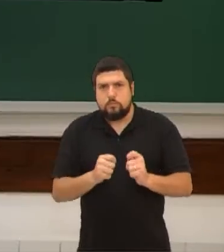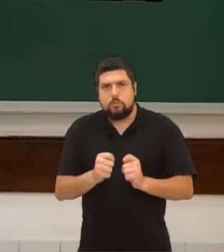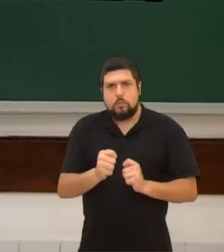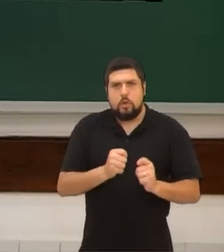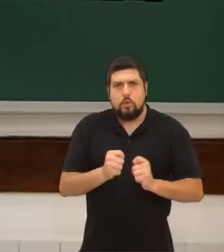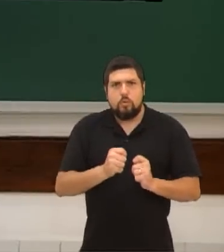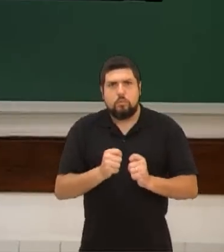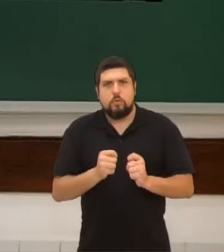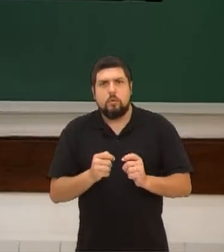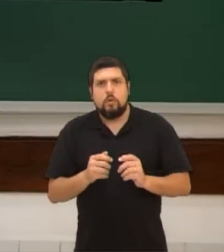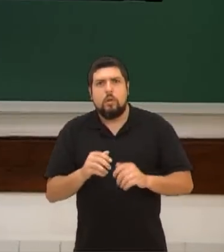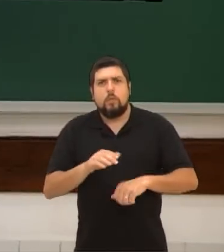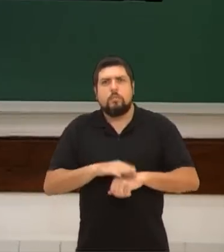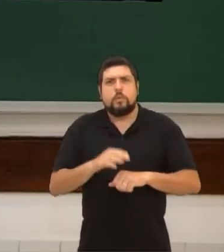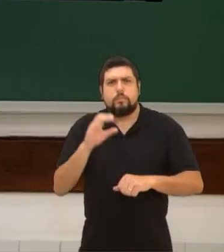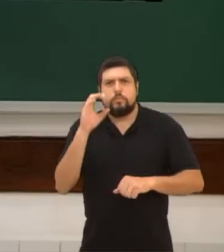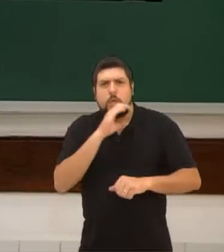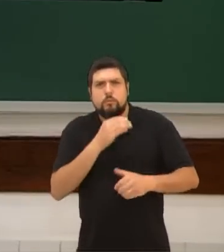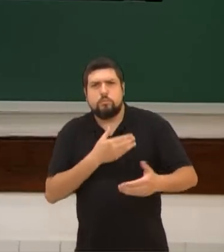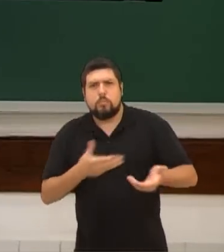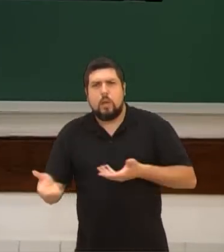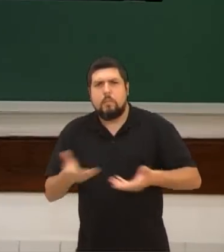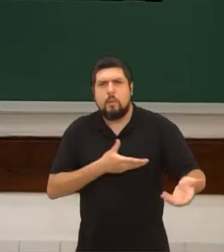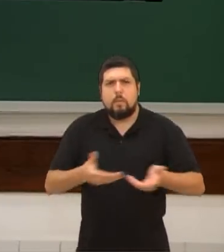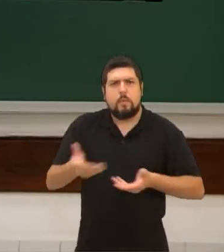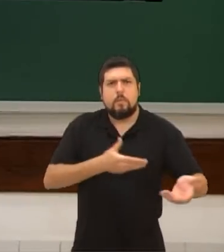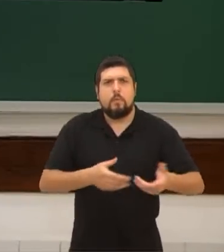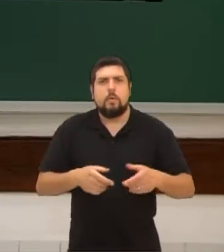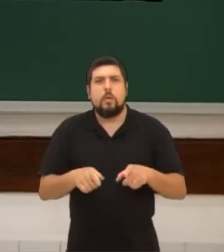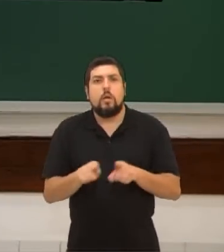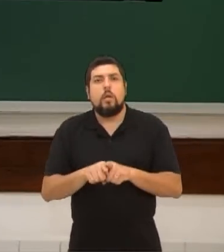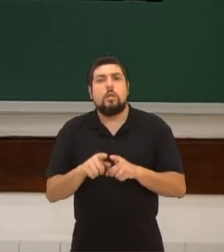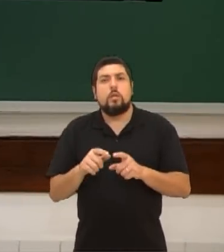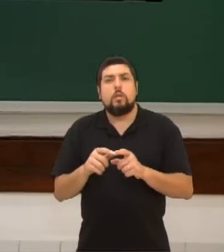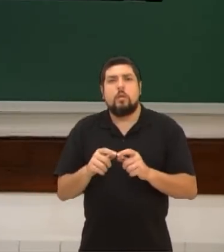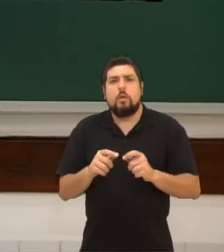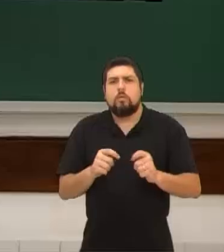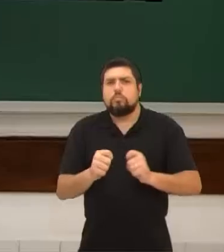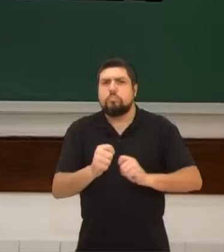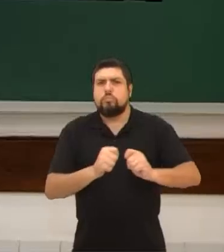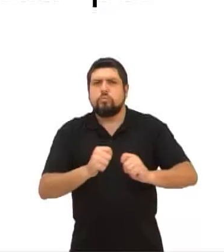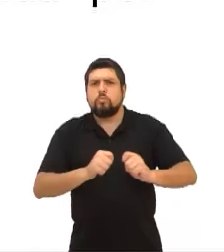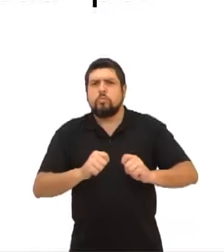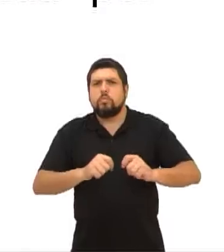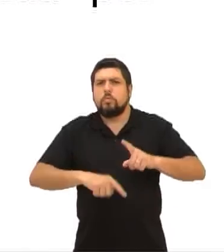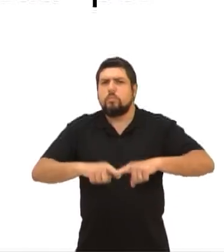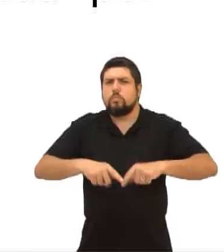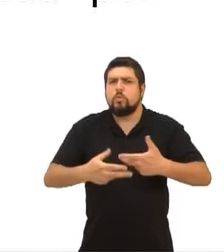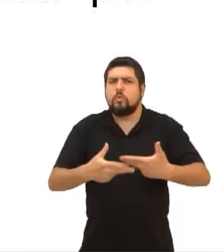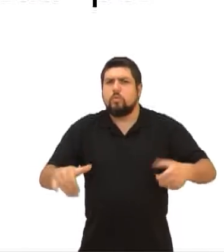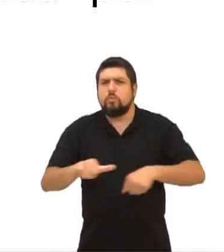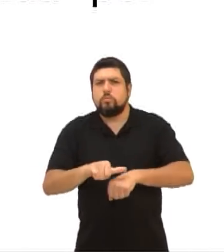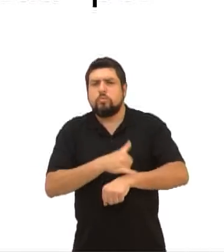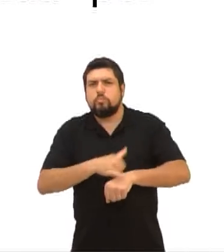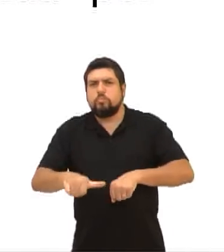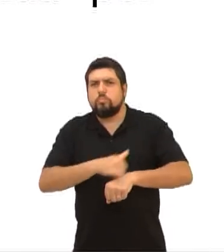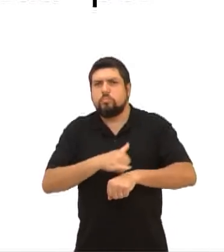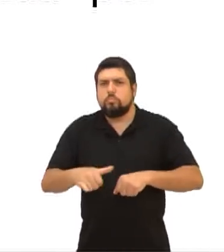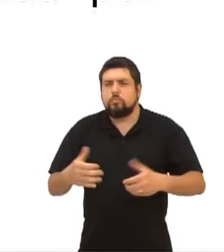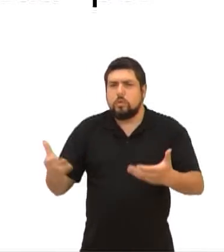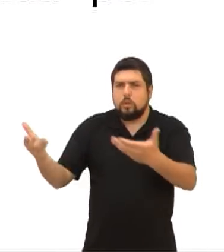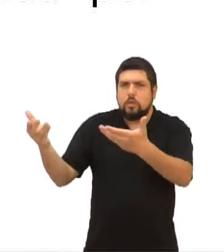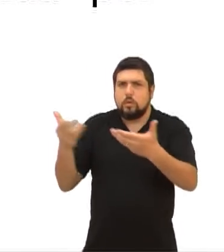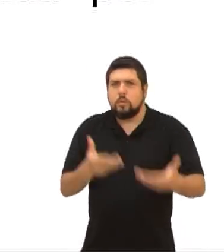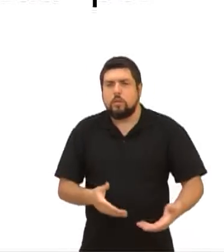Brasil mais dinâmica, ele vai trazer vários recursos econômicos para o Brasil e os lucros oriundos do